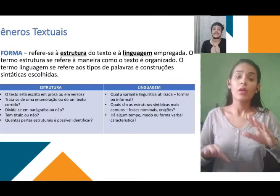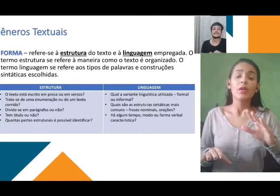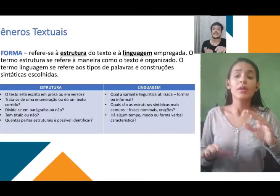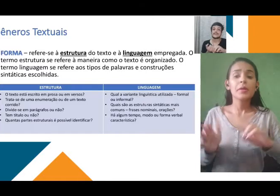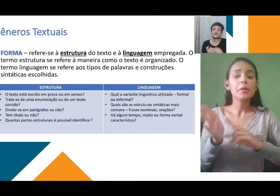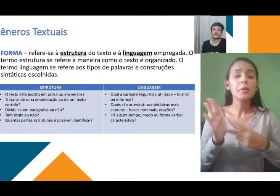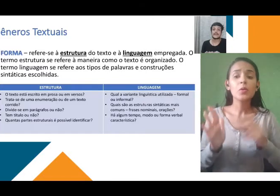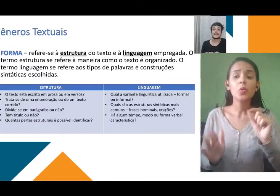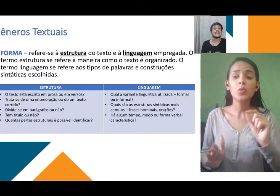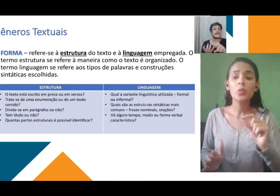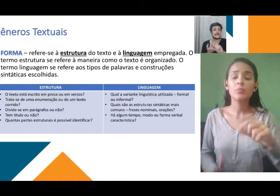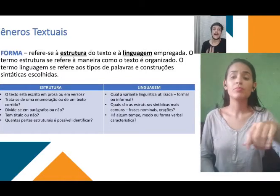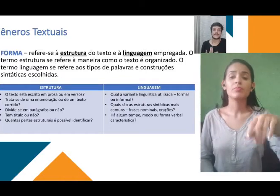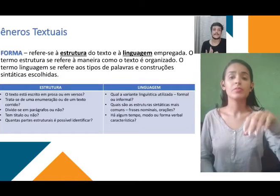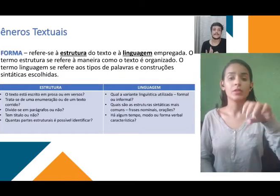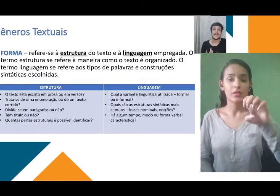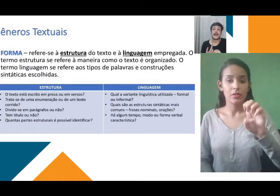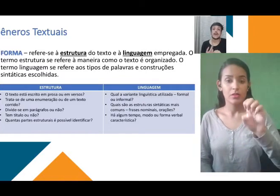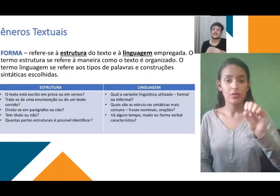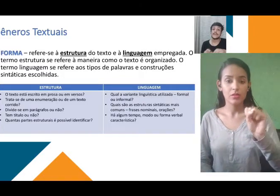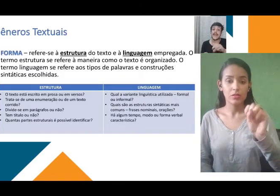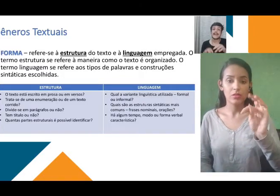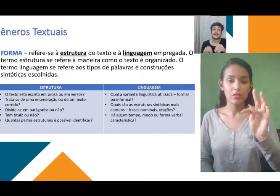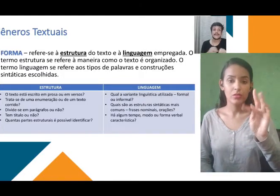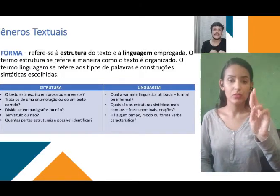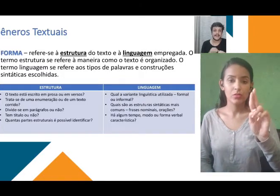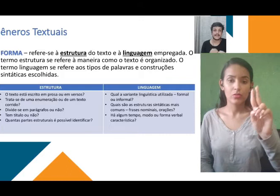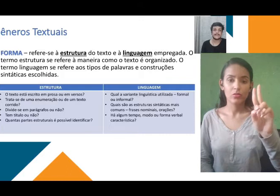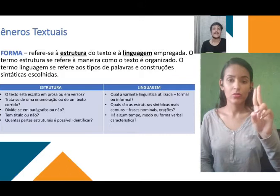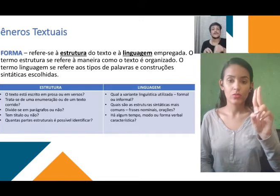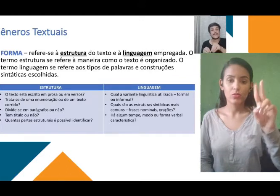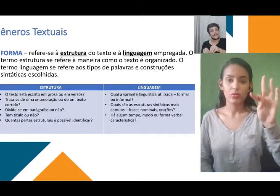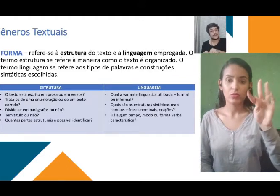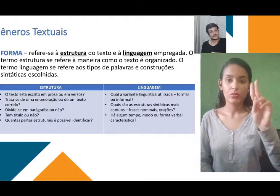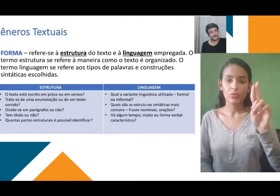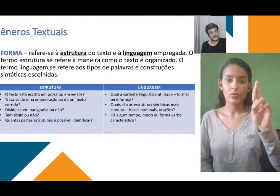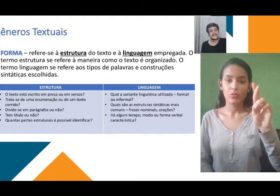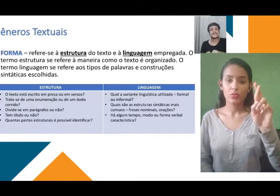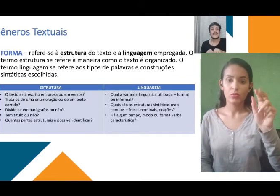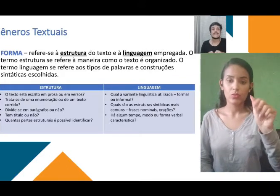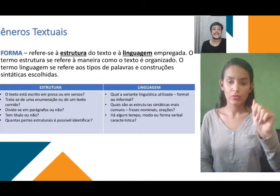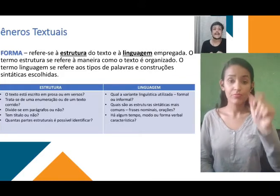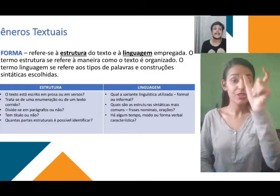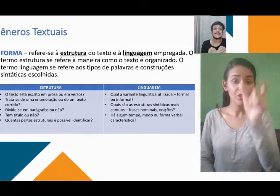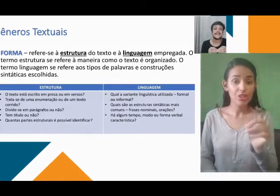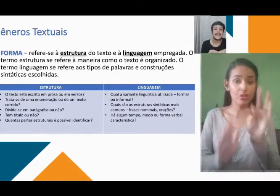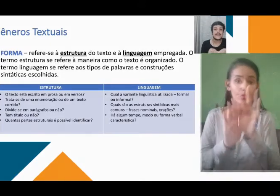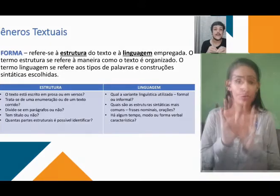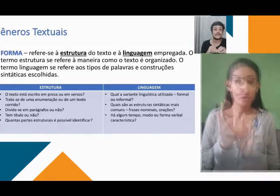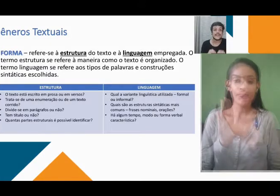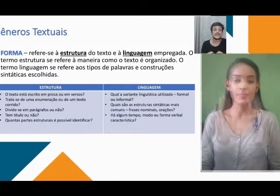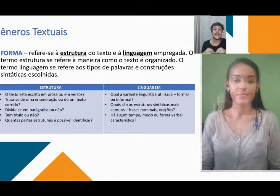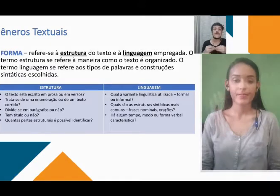estou falando da estrutura e da linguagem. Agora, o que é cada coisa dessa? O termo estrutura se refere à